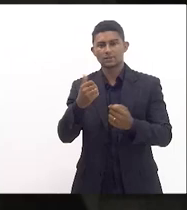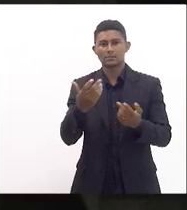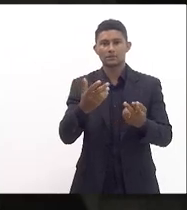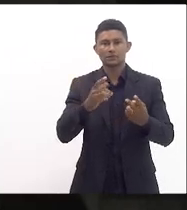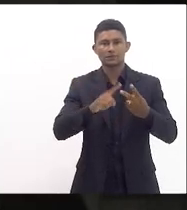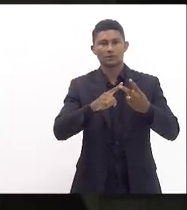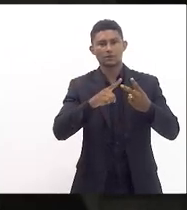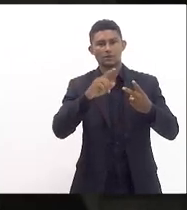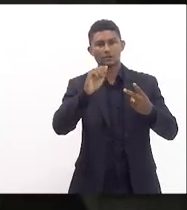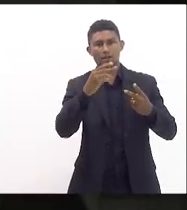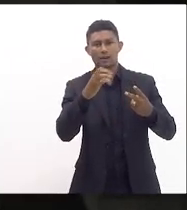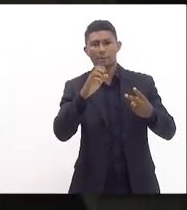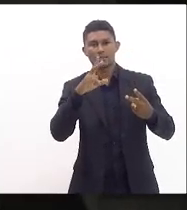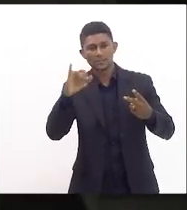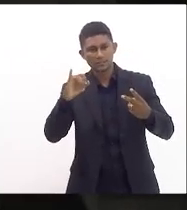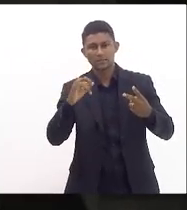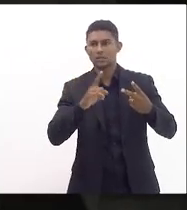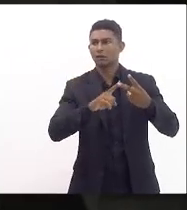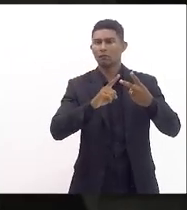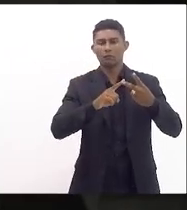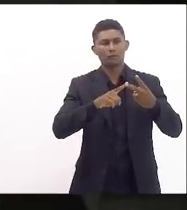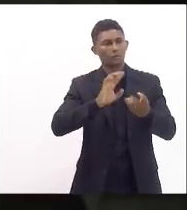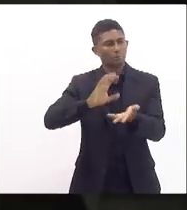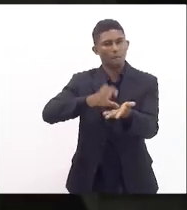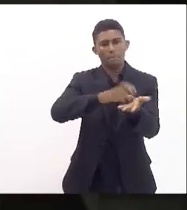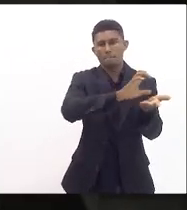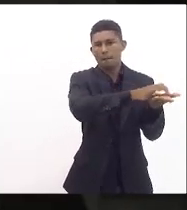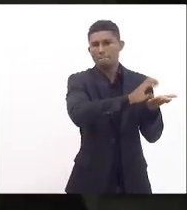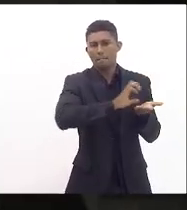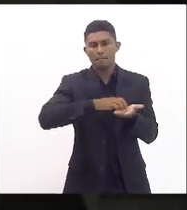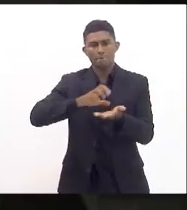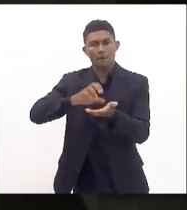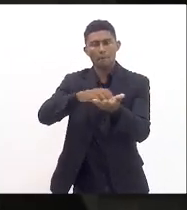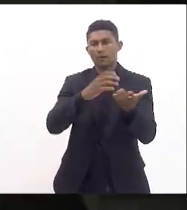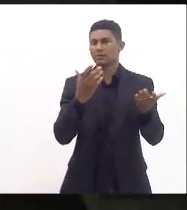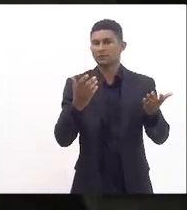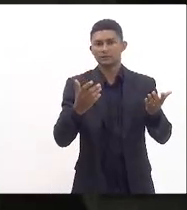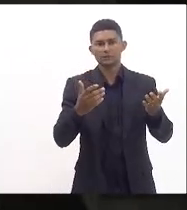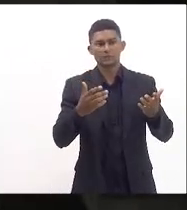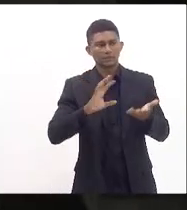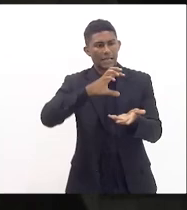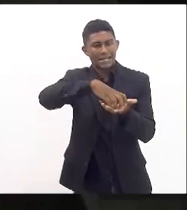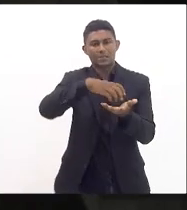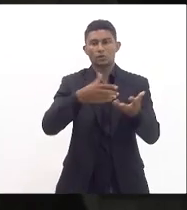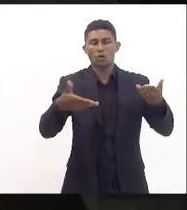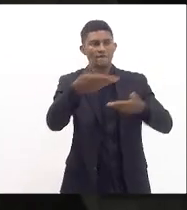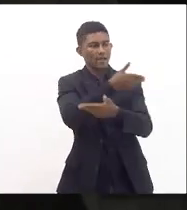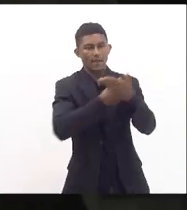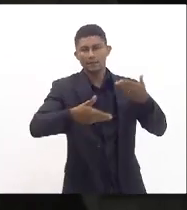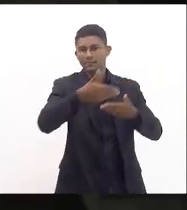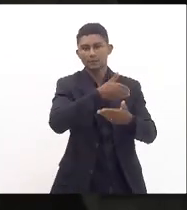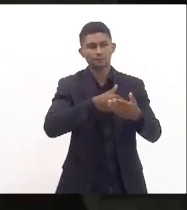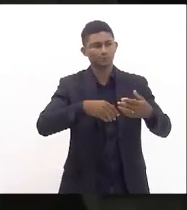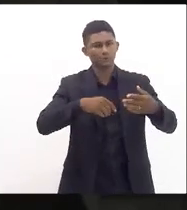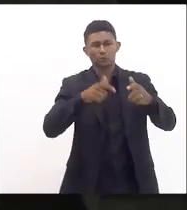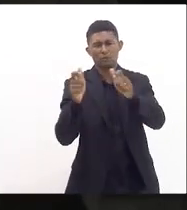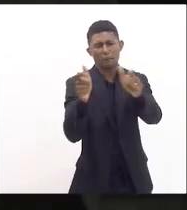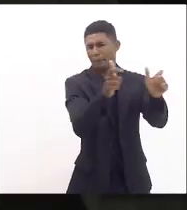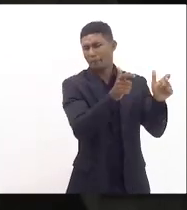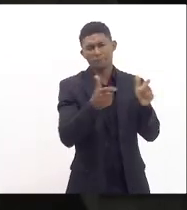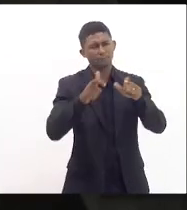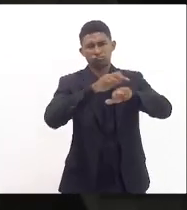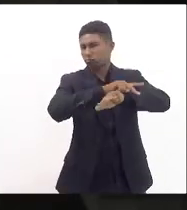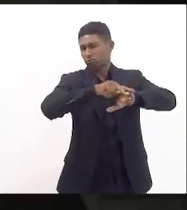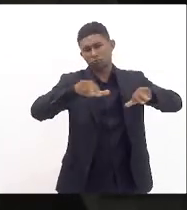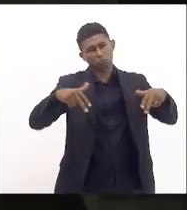CAPSI, as residências terapêuticas, os centros de convivência e, eventualmente, também até a existência